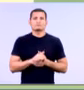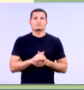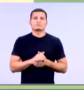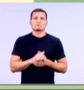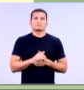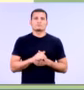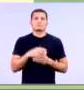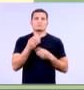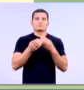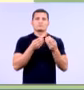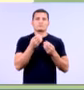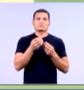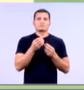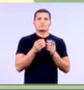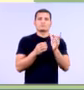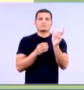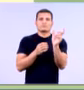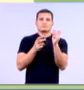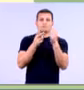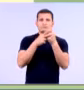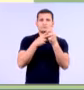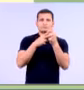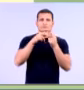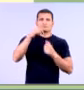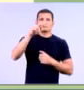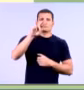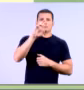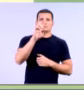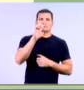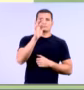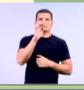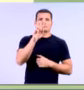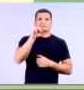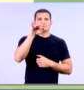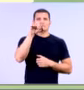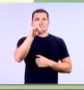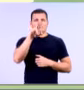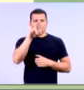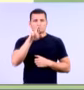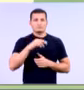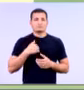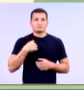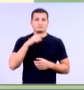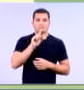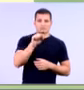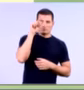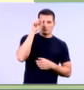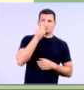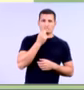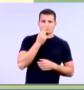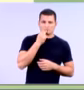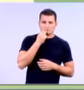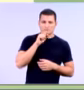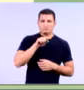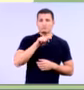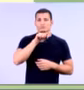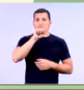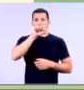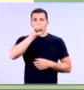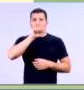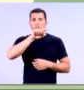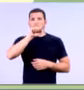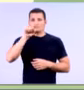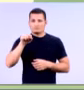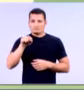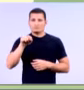esse emprego do verbo preferir? Prefiro água a refrigerantes. A refrigerantes. Vejam que não tem crase, porque refrigerantes está no